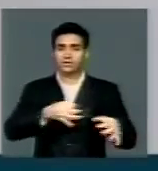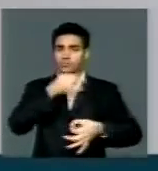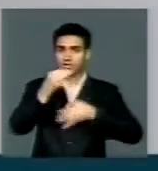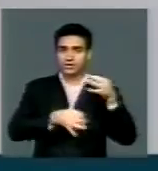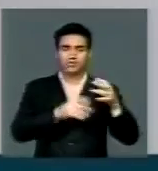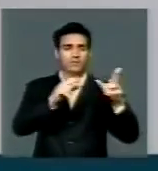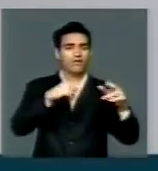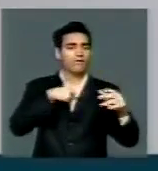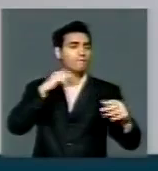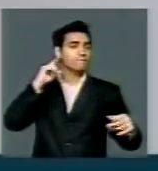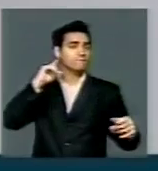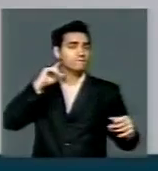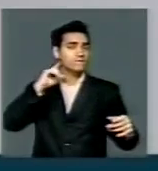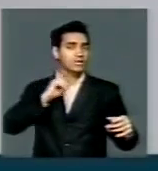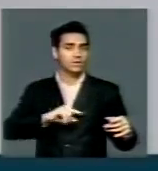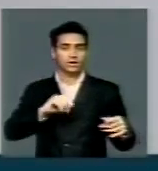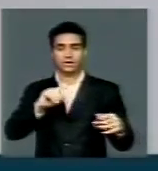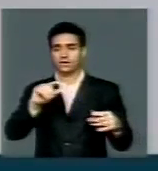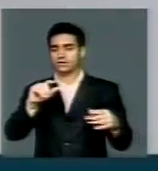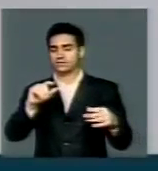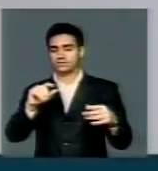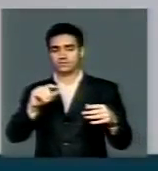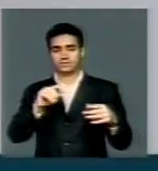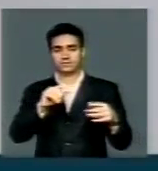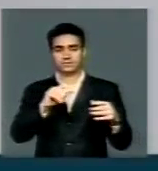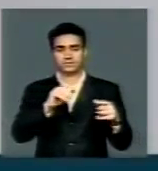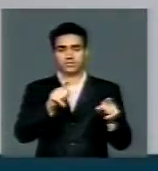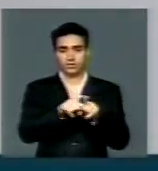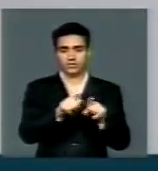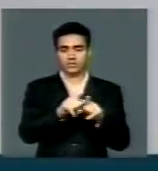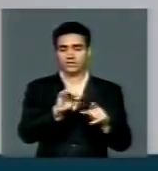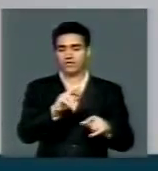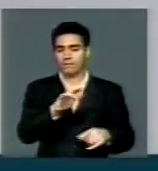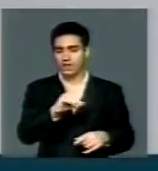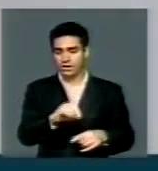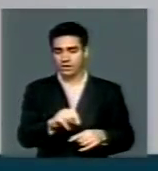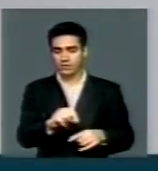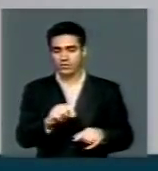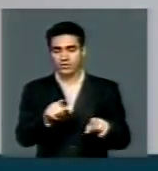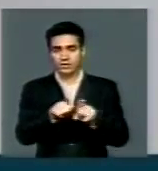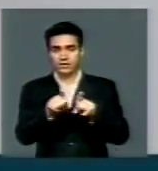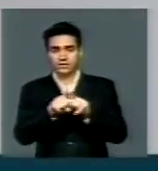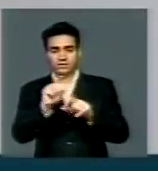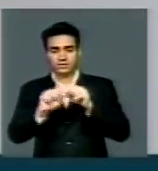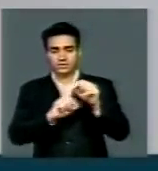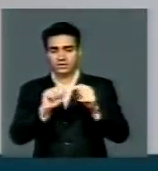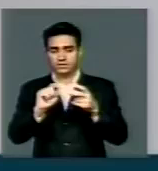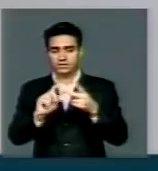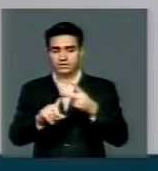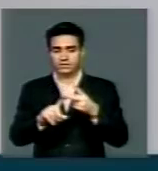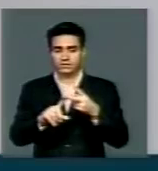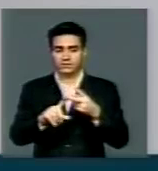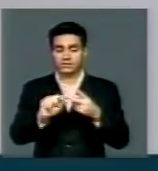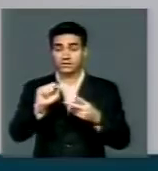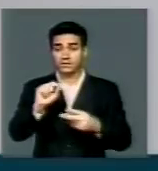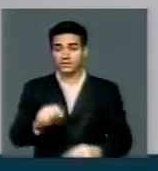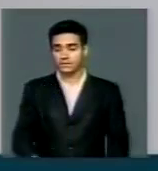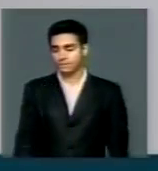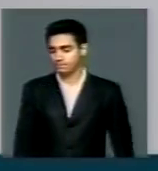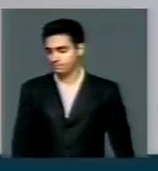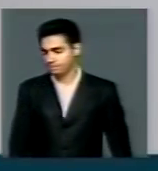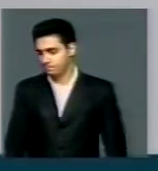fla-flu, Cruzeiro e Atlético, Grenal que se instala aqui, não é produtivo, e ontem o deputado Chico Alencar fez